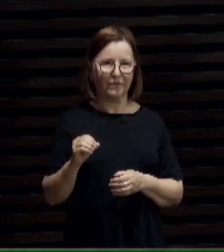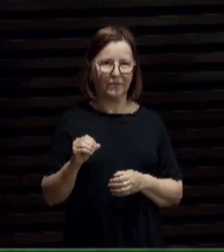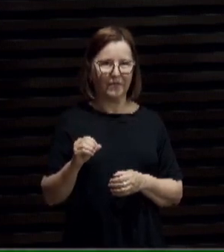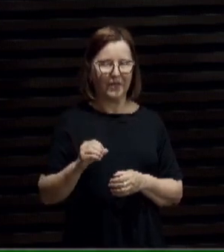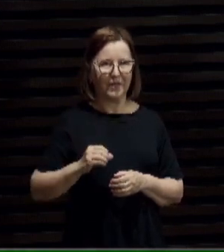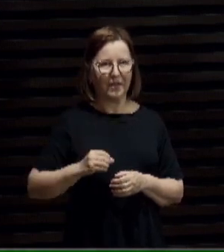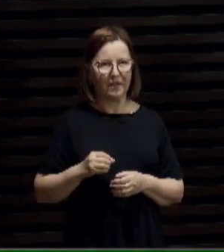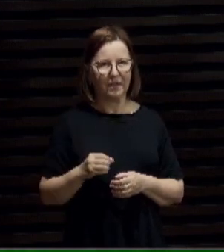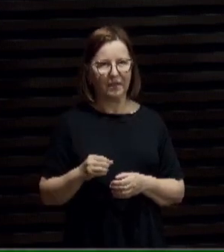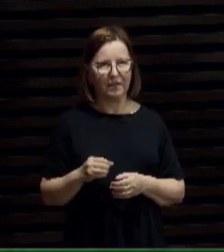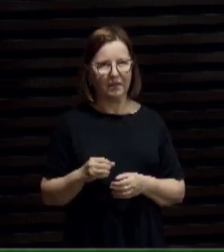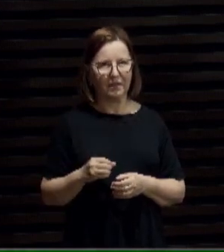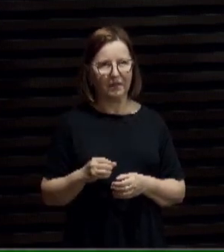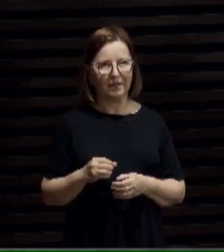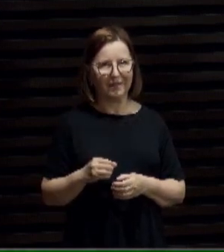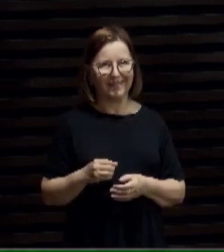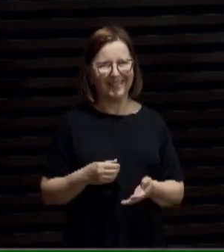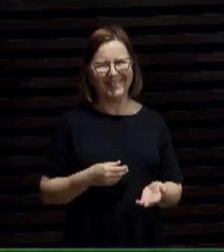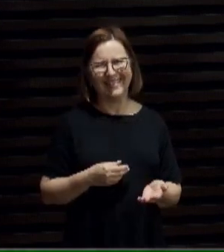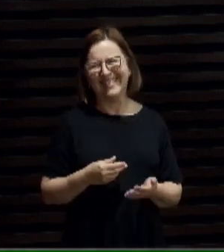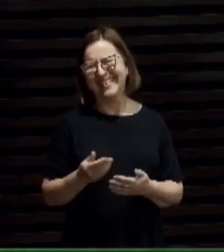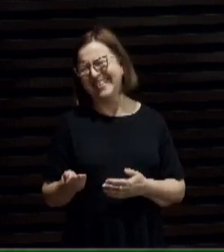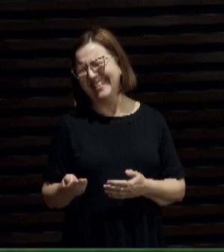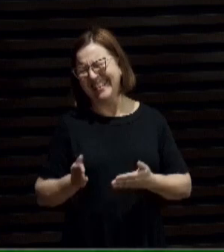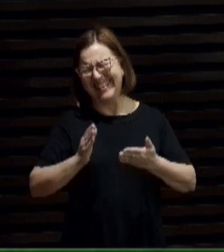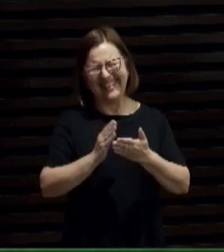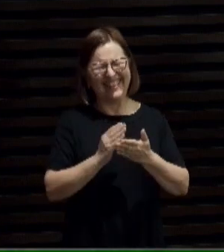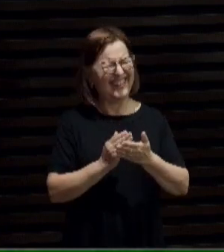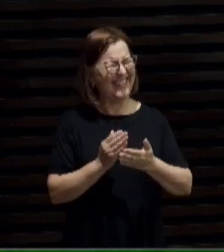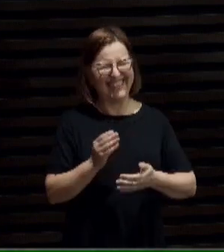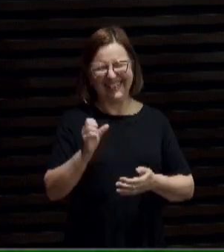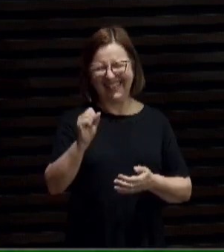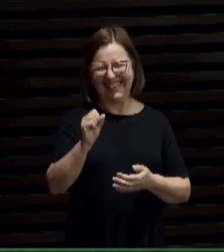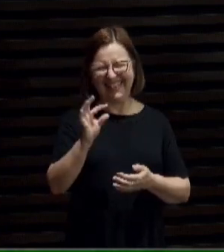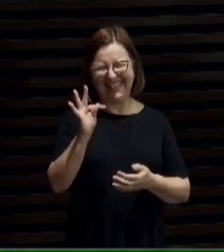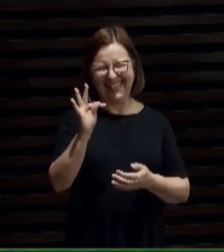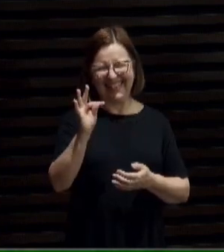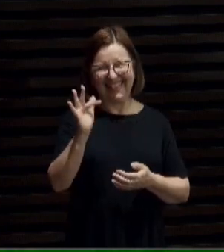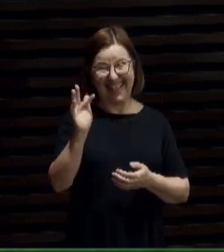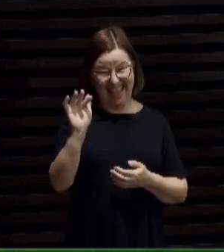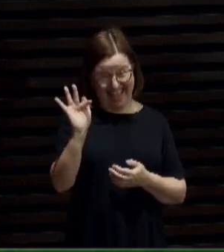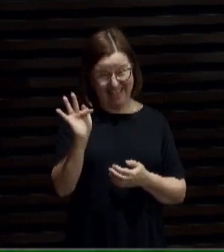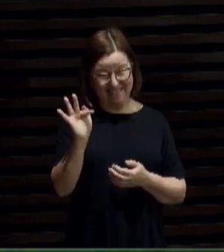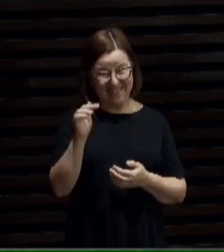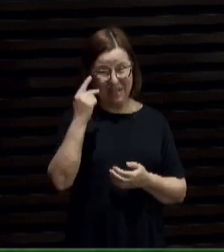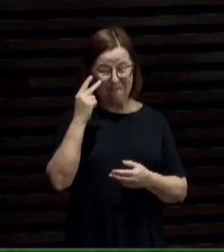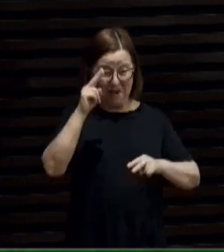do STF para aprisionar os cristãos da